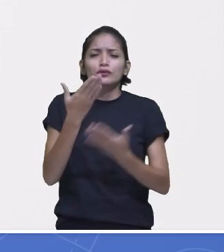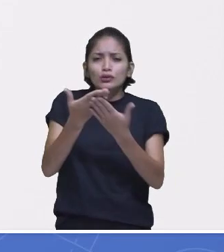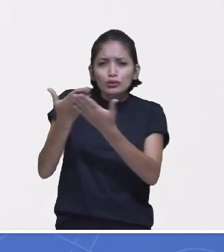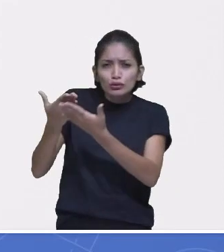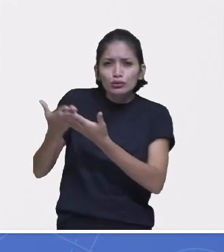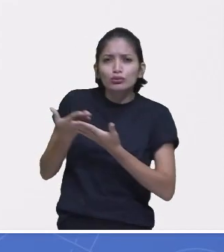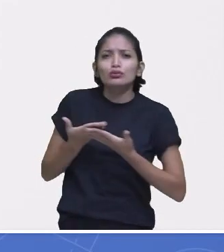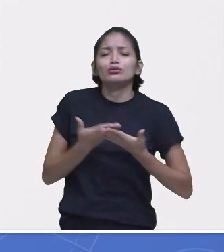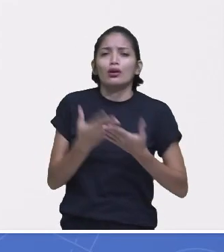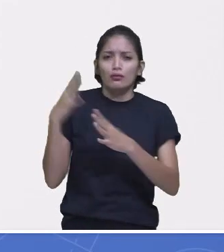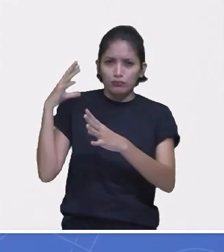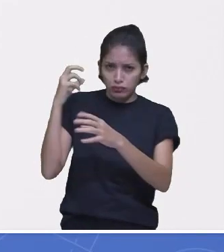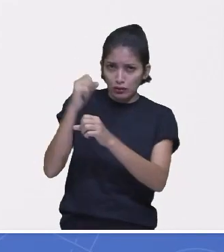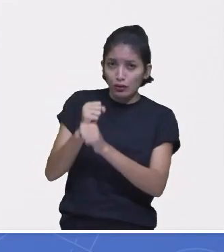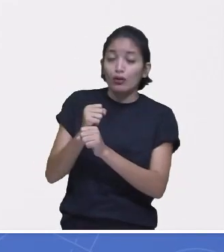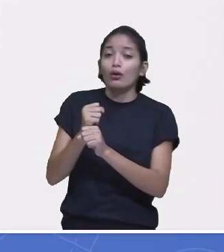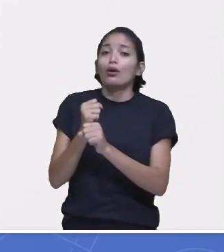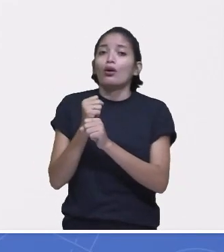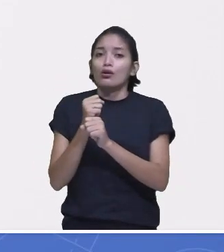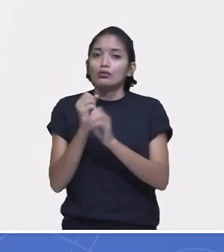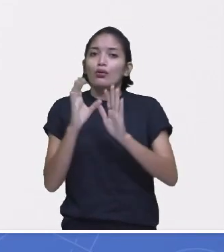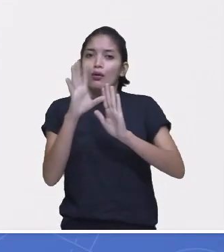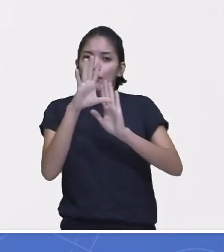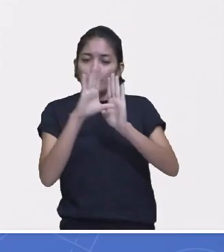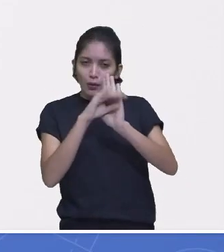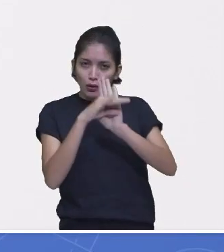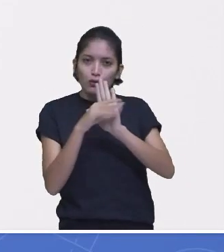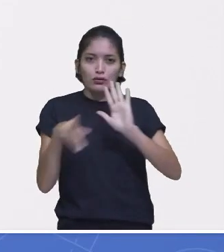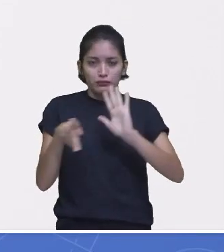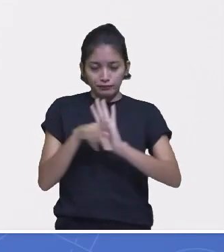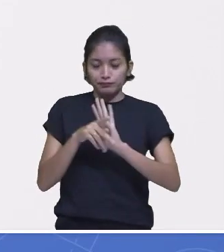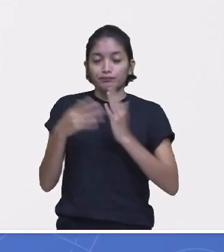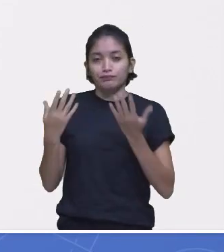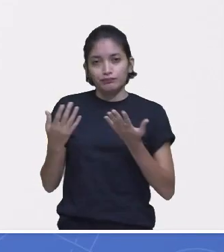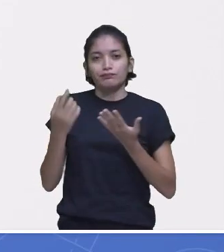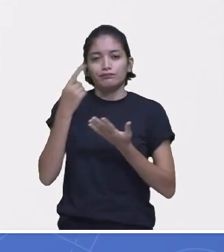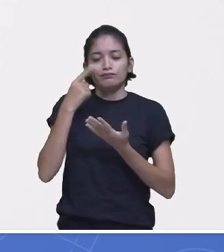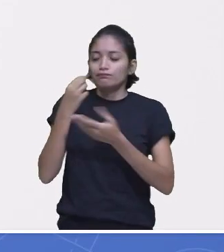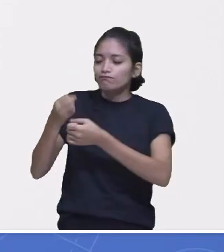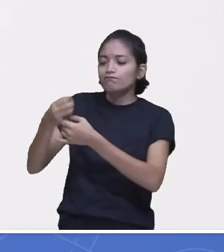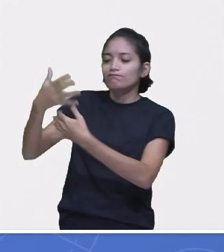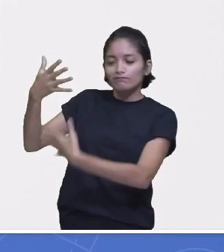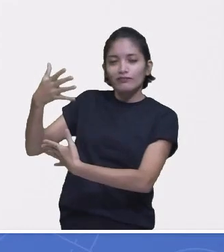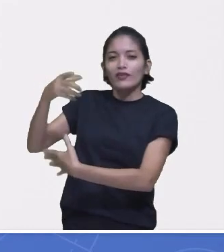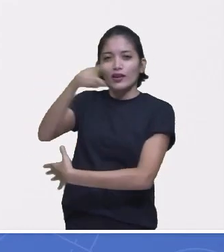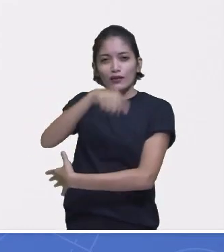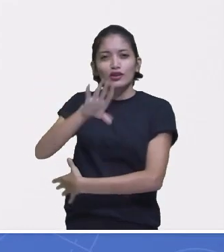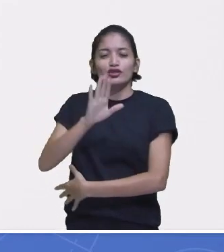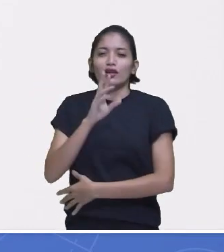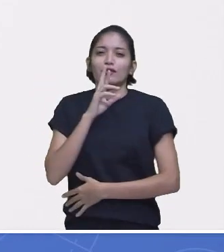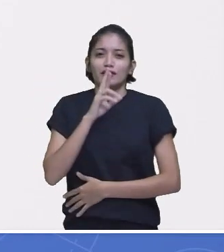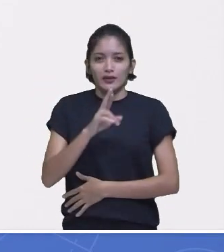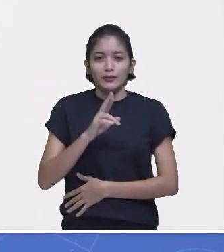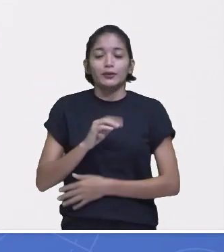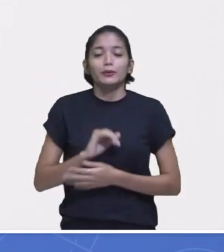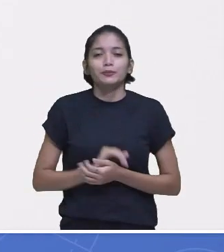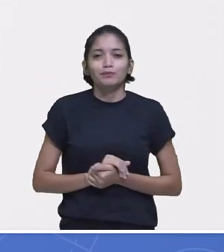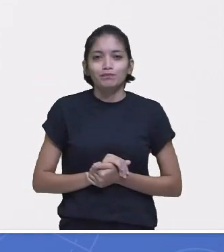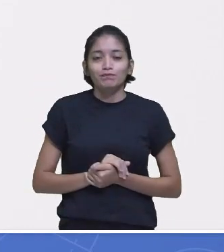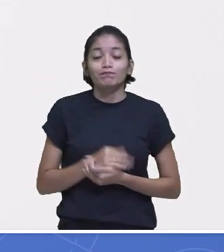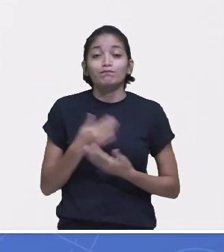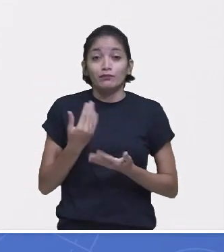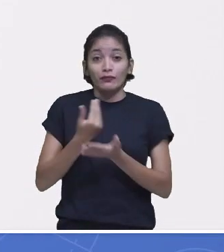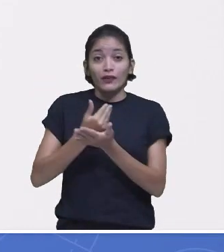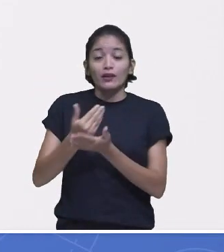sobre esses conceitos biológicos, tá bom? Então vamos ver no chat o que vocês responderam, começando aí